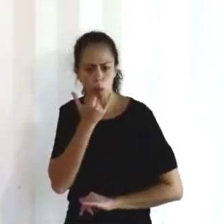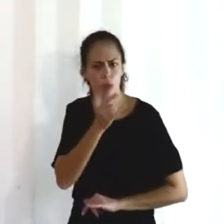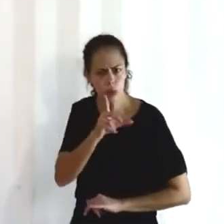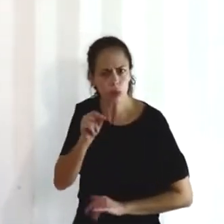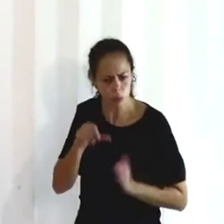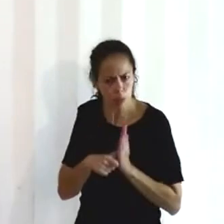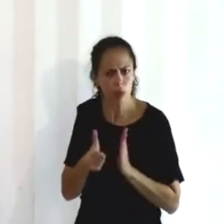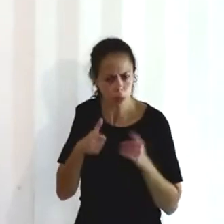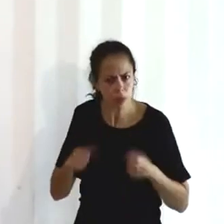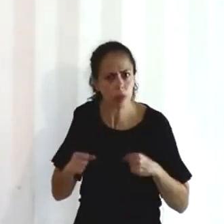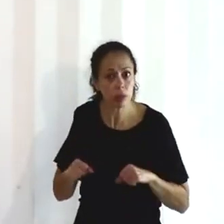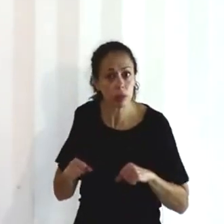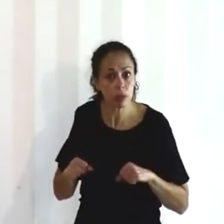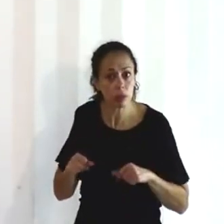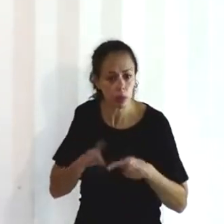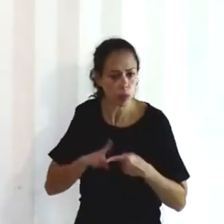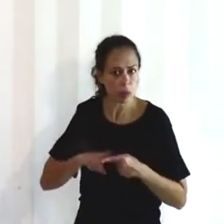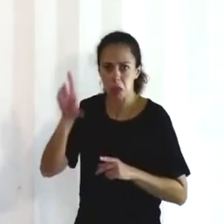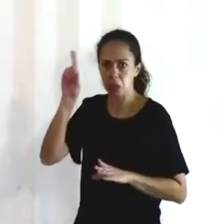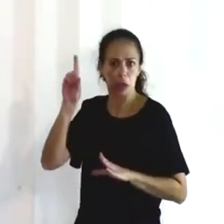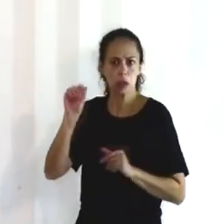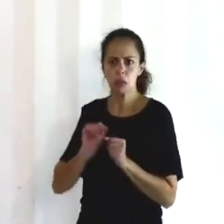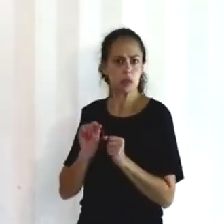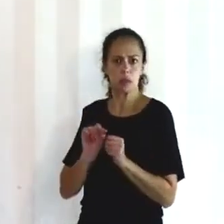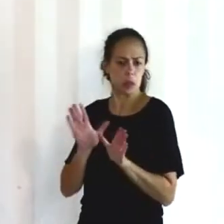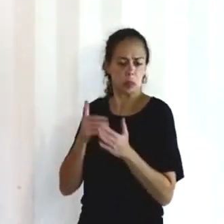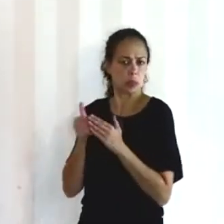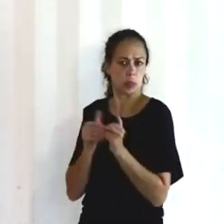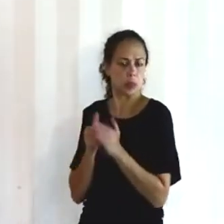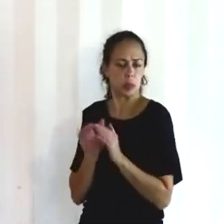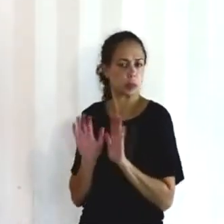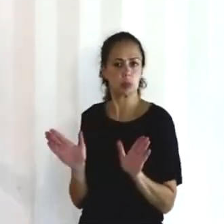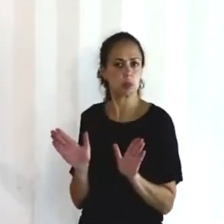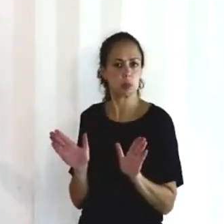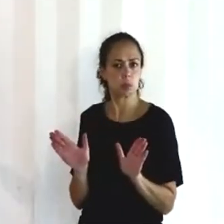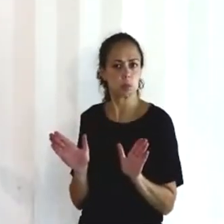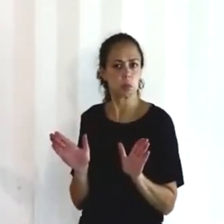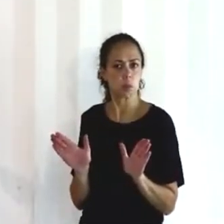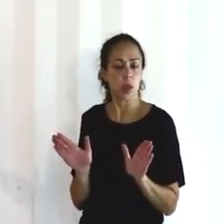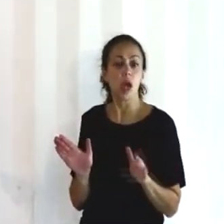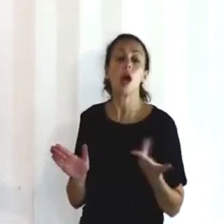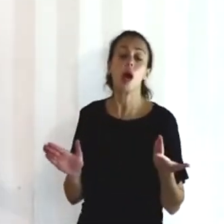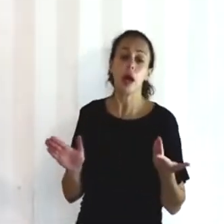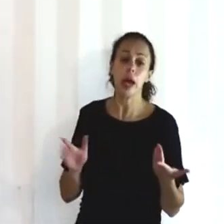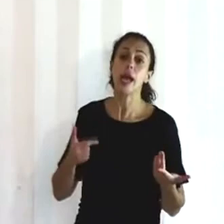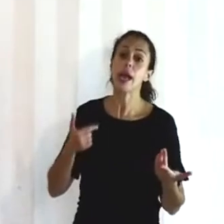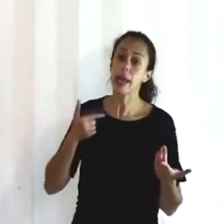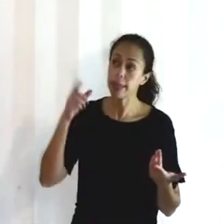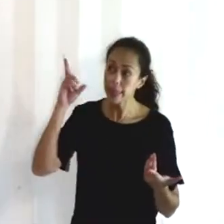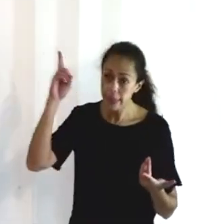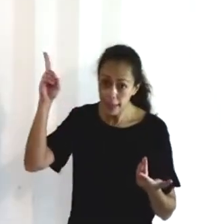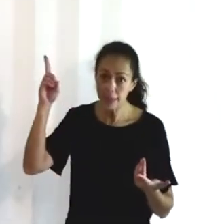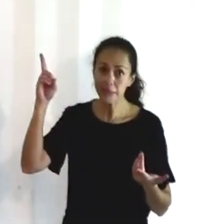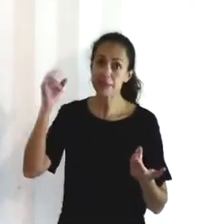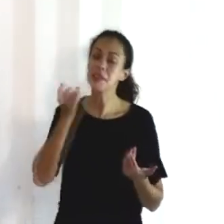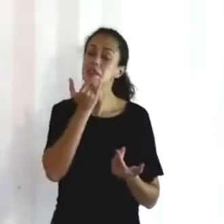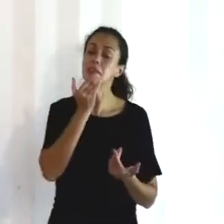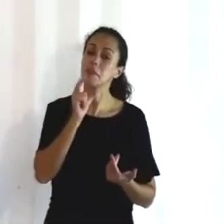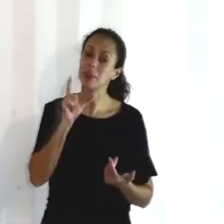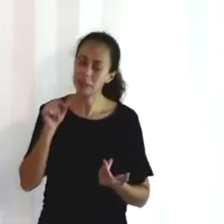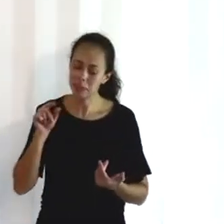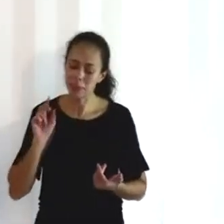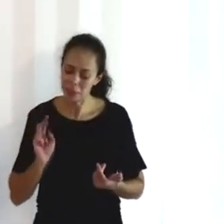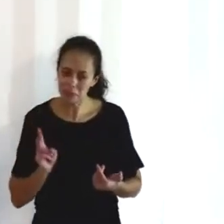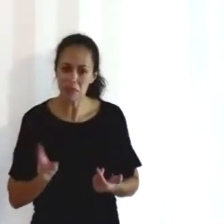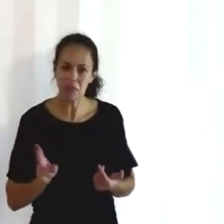perdoados. Muitos veem só a primeira parte e acham assim, eu fui perdoado, está tudo certo, está tudo